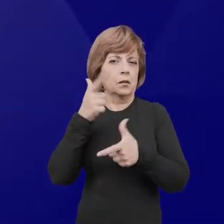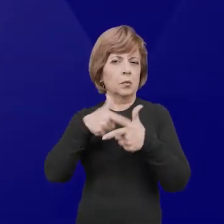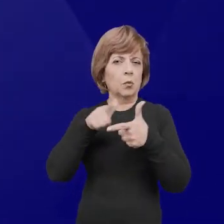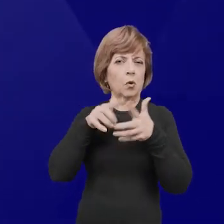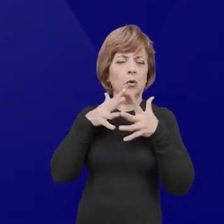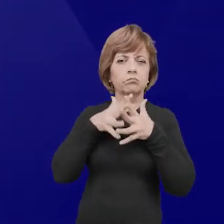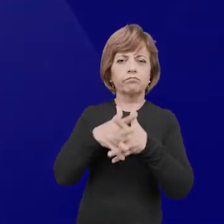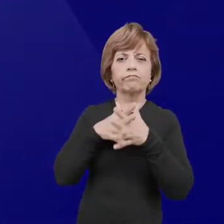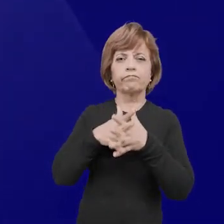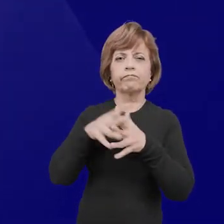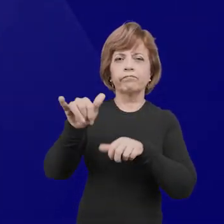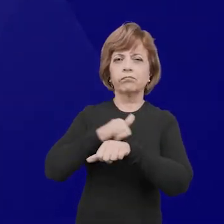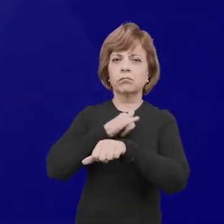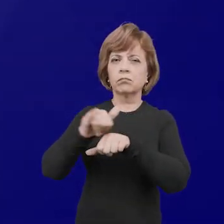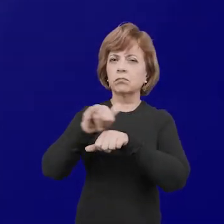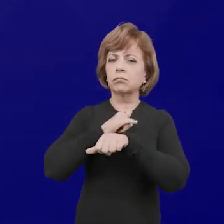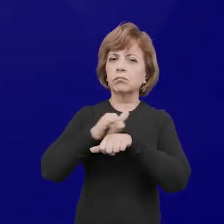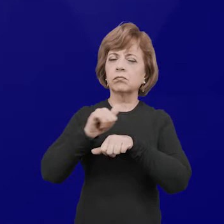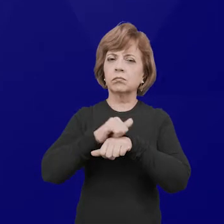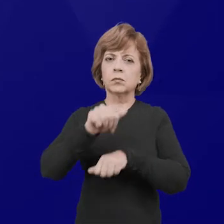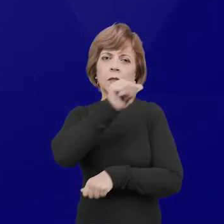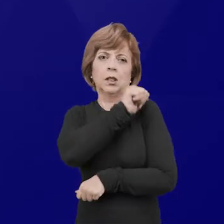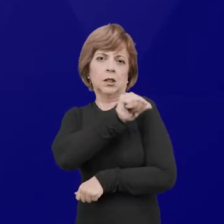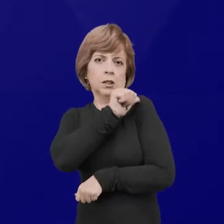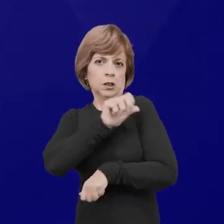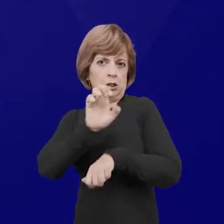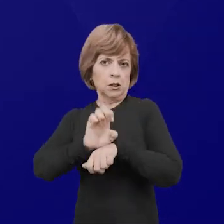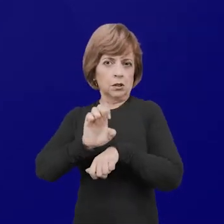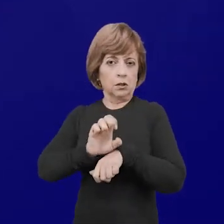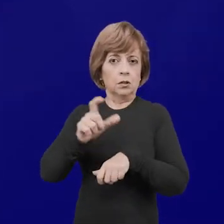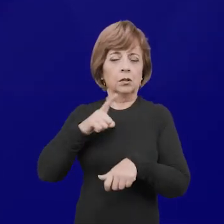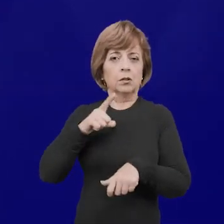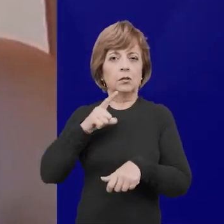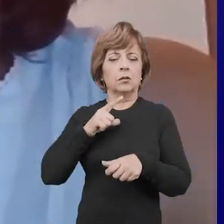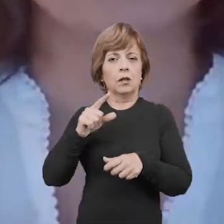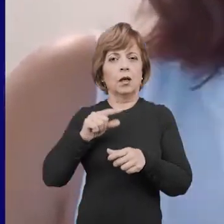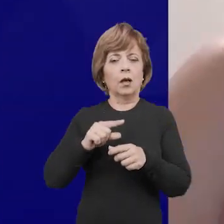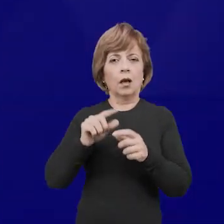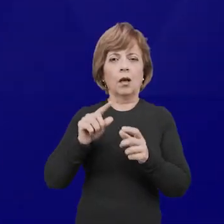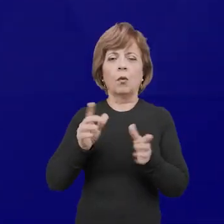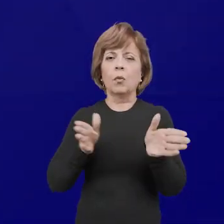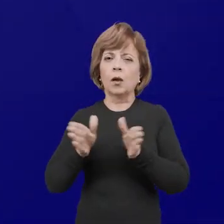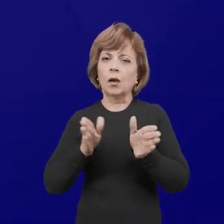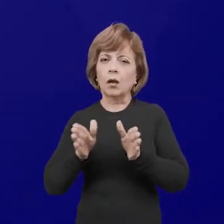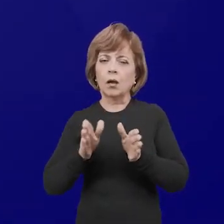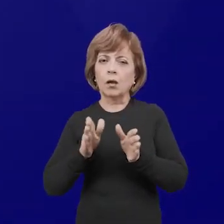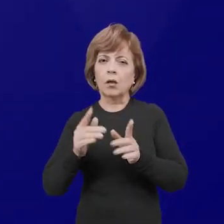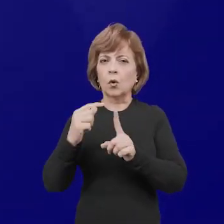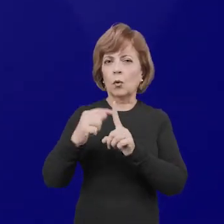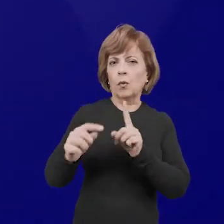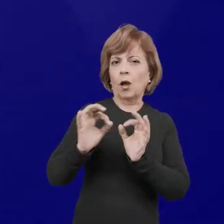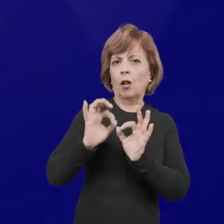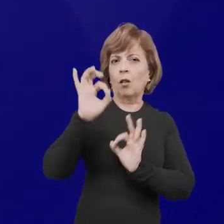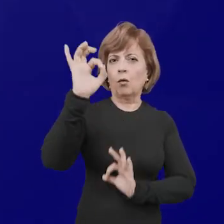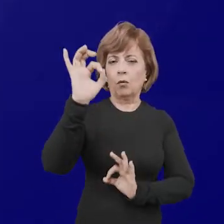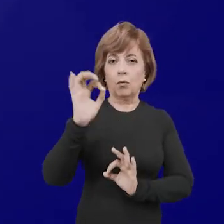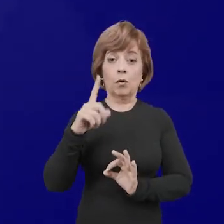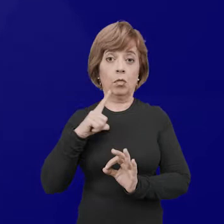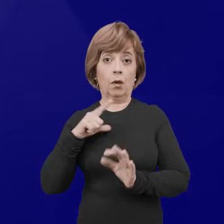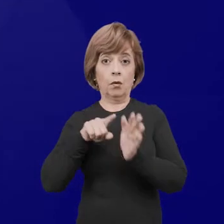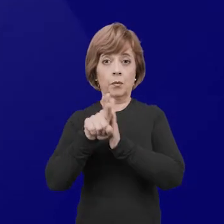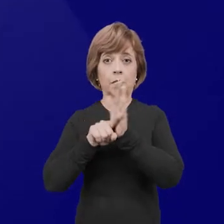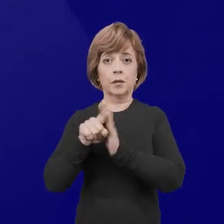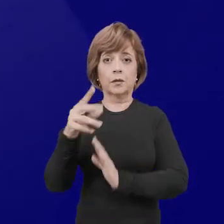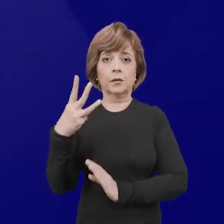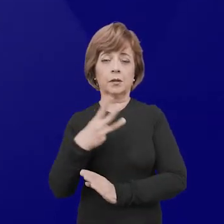Rio de Janeiro e focar em estudos em análise de médio e longo prazo. Então, hoje a gente tem três linhas de pesquisa. Uma